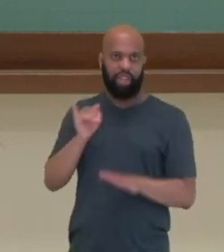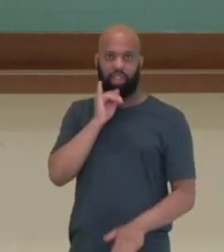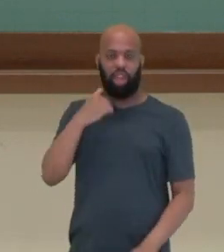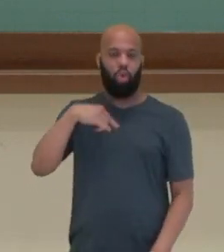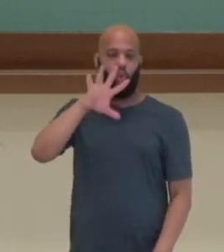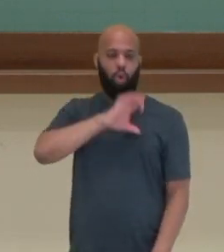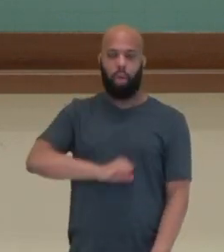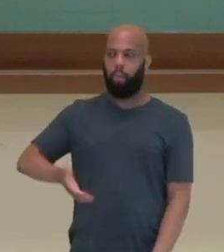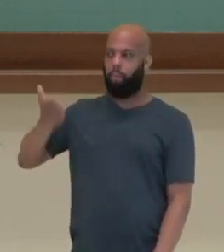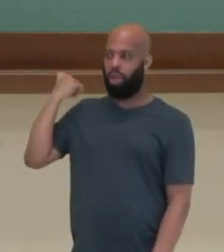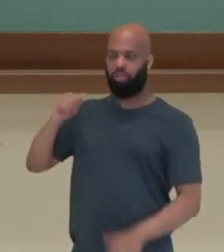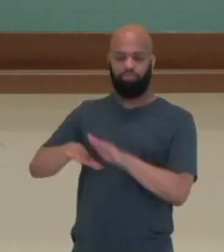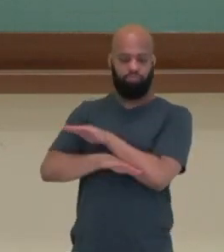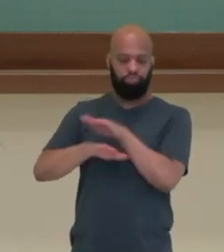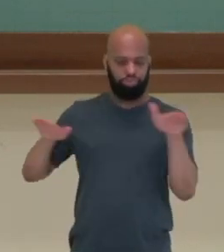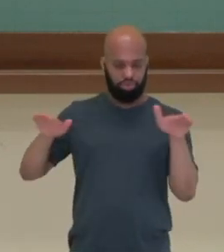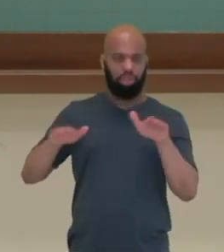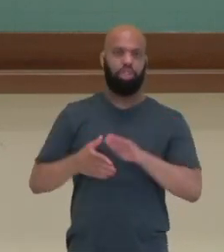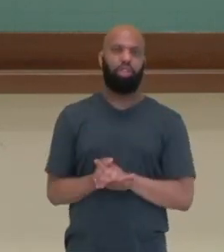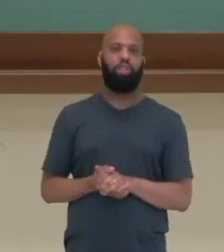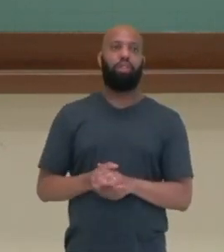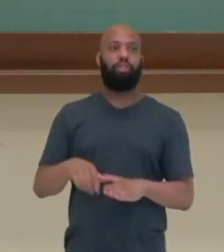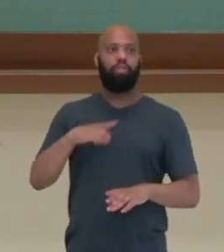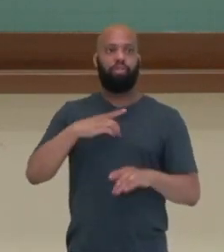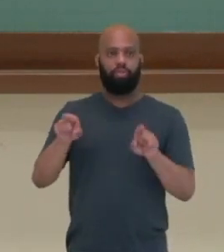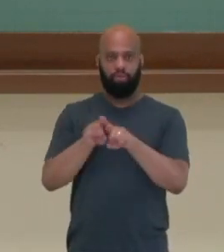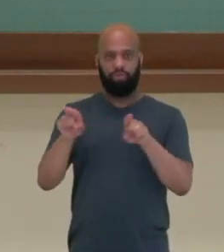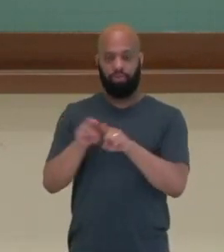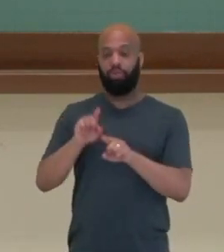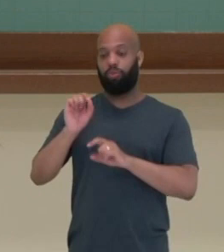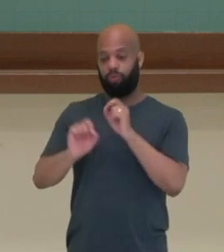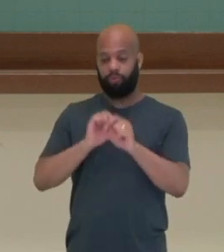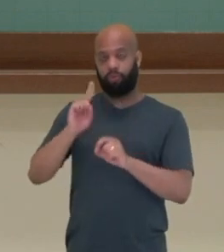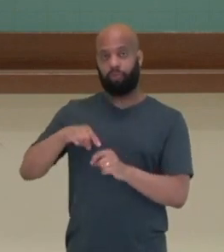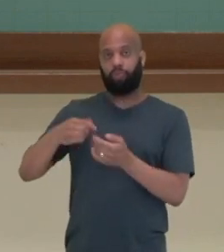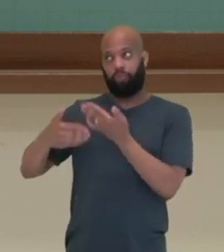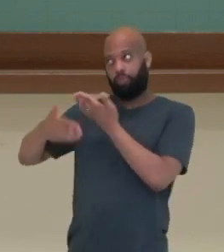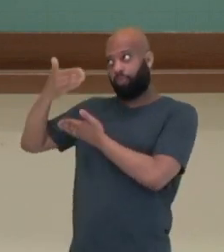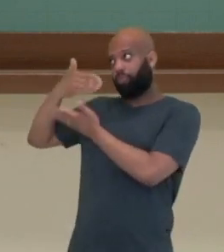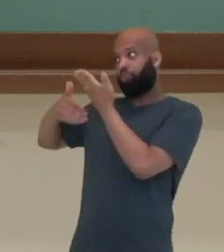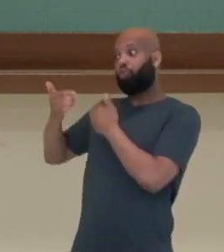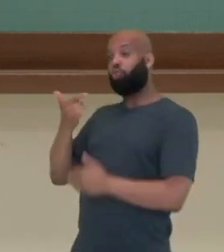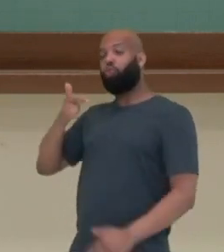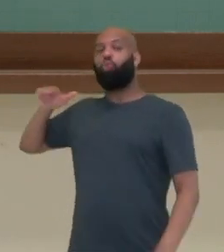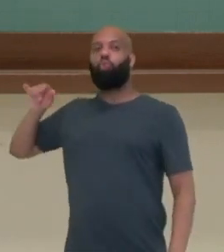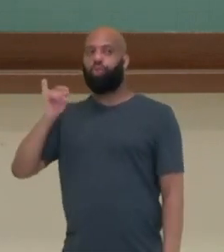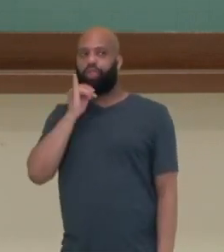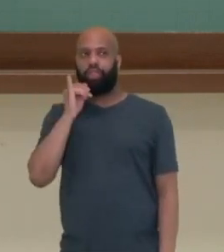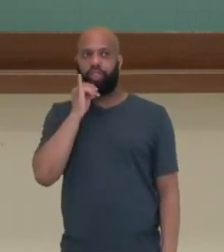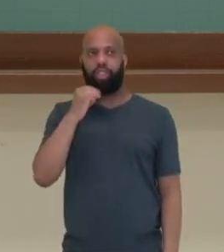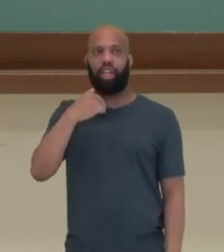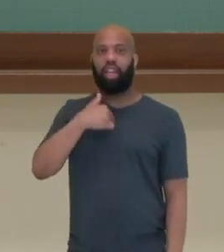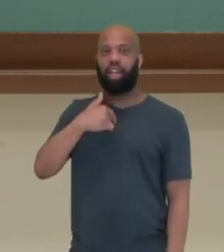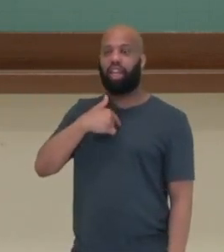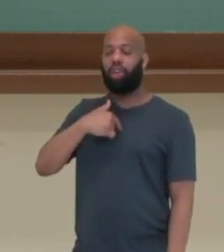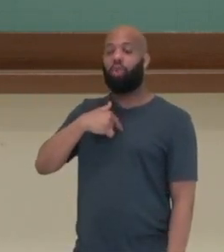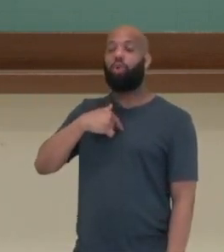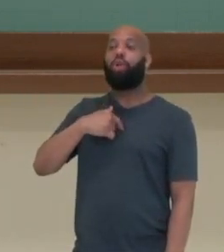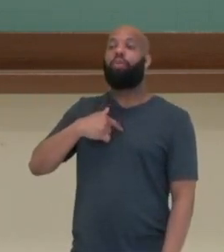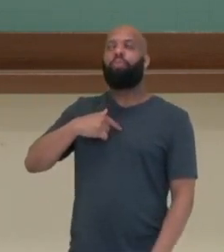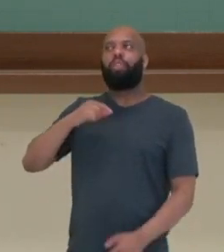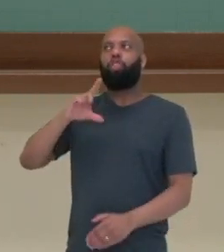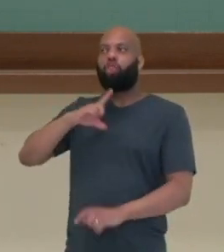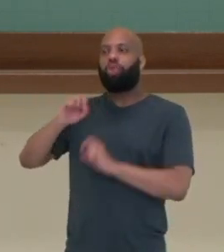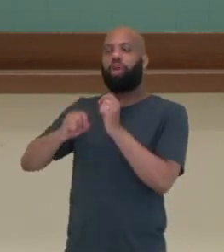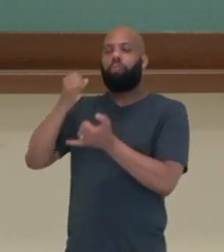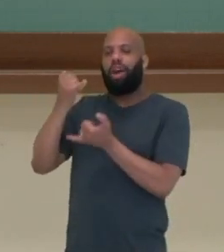amei. Eu tenho o pretérito mais que perfeito. Por exemplo, eu amava. E eu tenho a ideia de